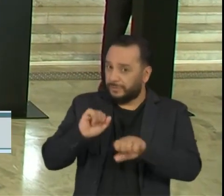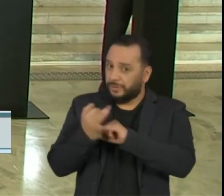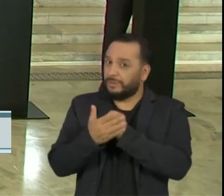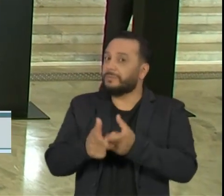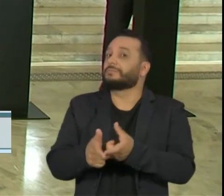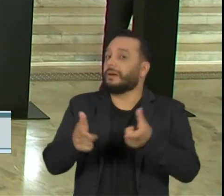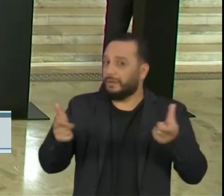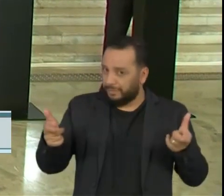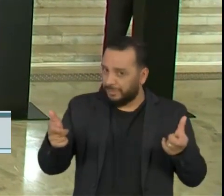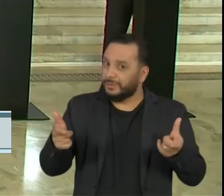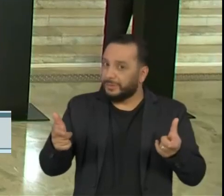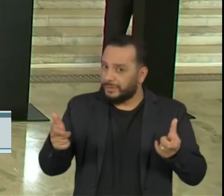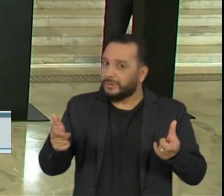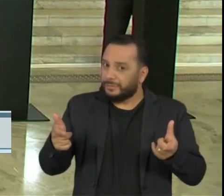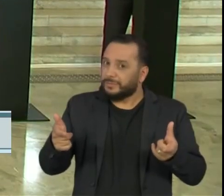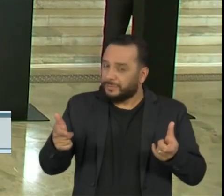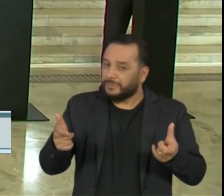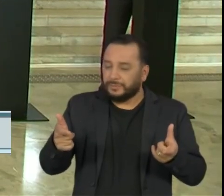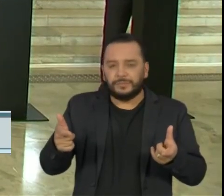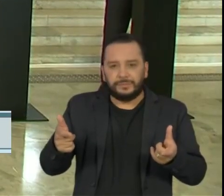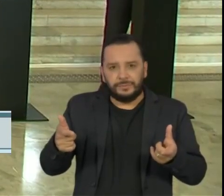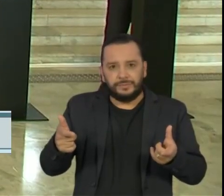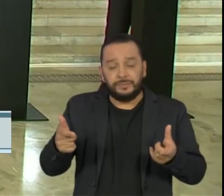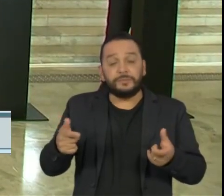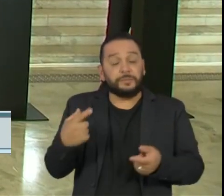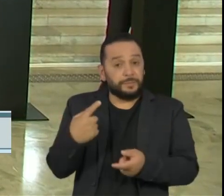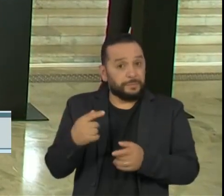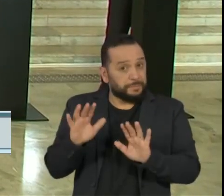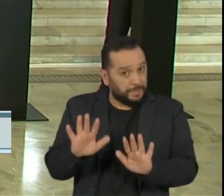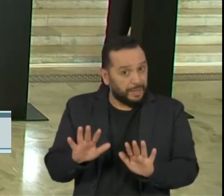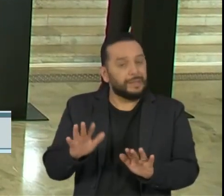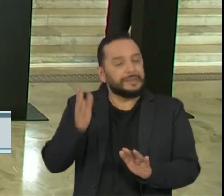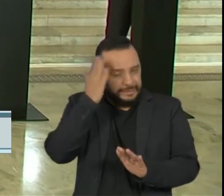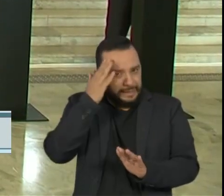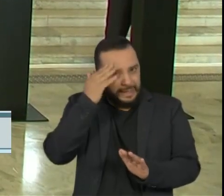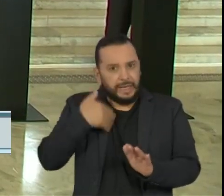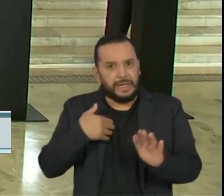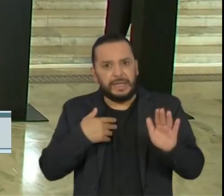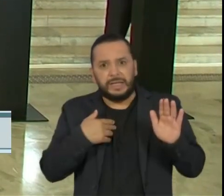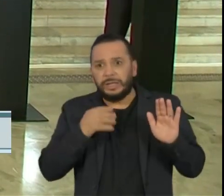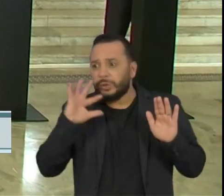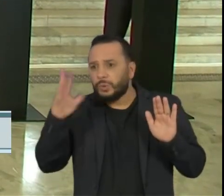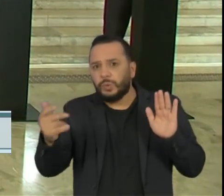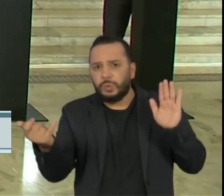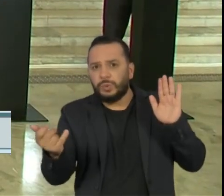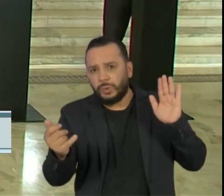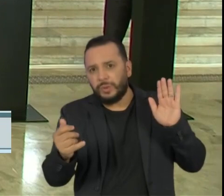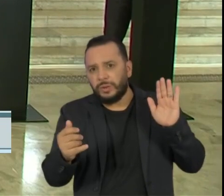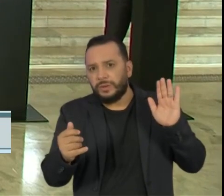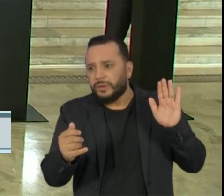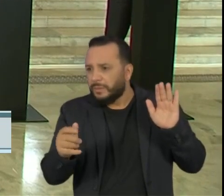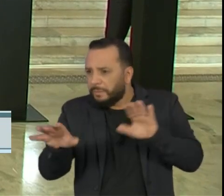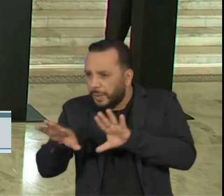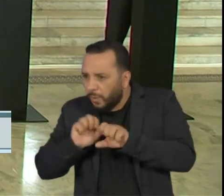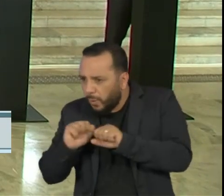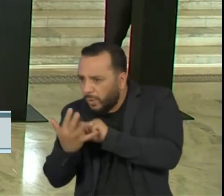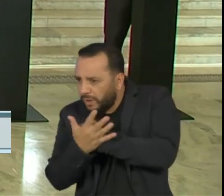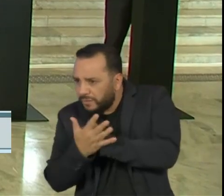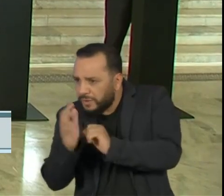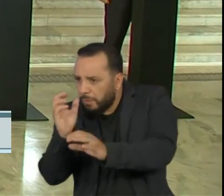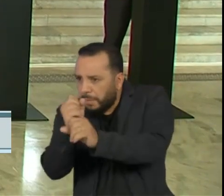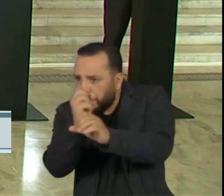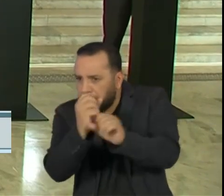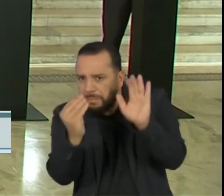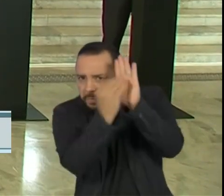e a gente estava trabalhando com aqueles números com a subnotificação do Ministério da Saúde, para a capital paulista especificamente.